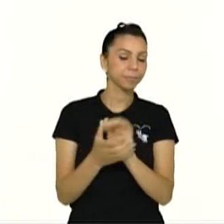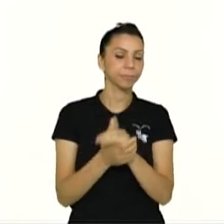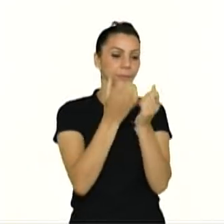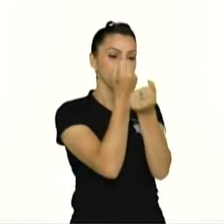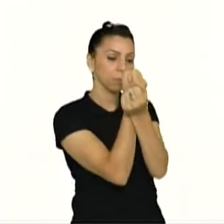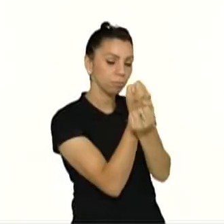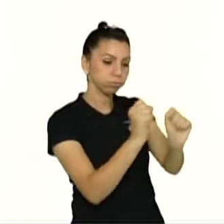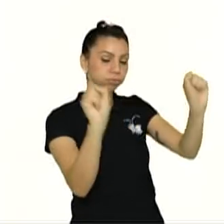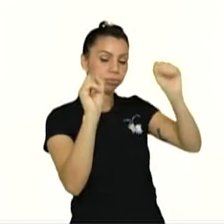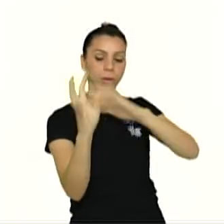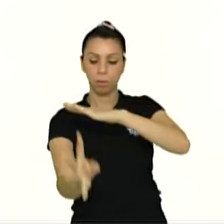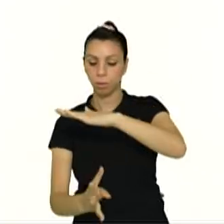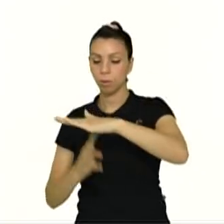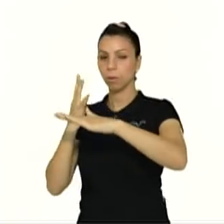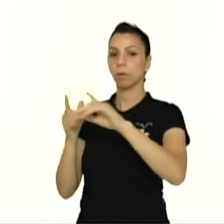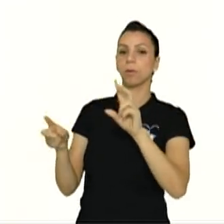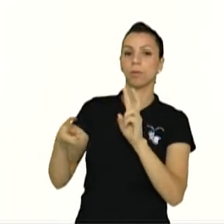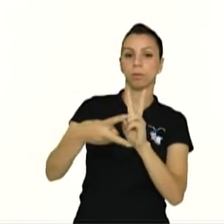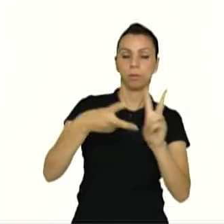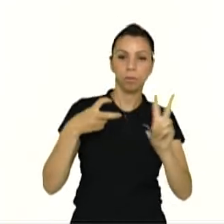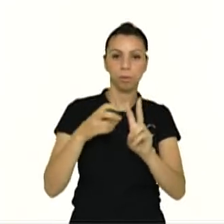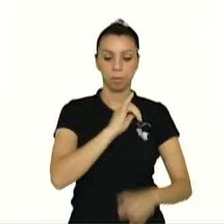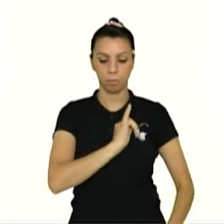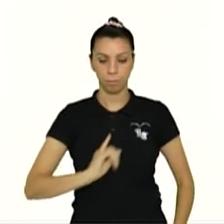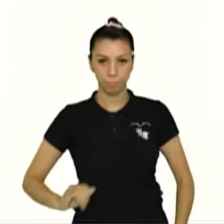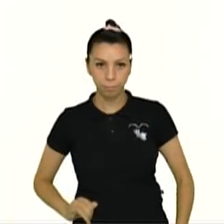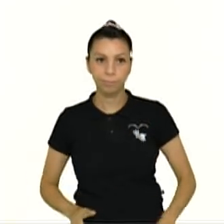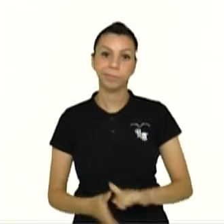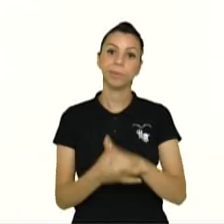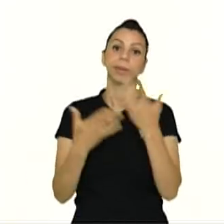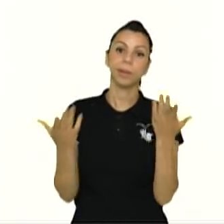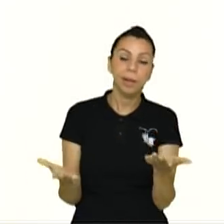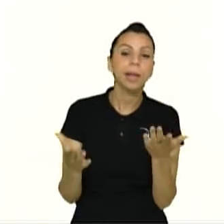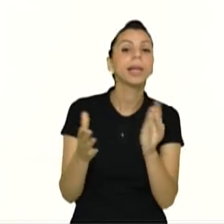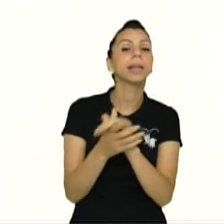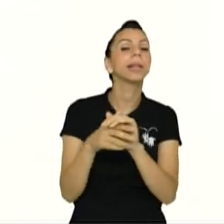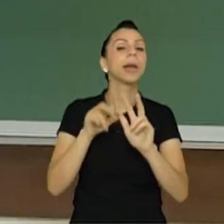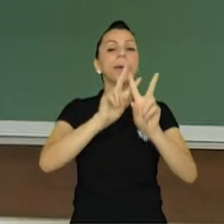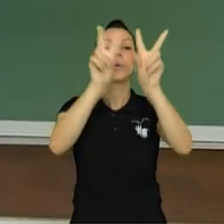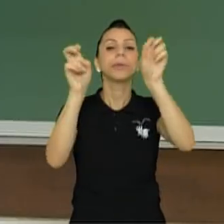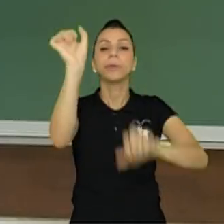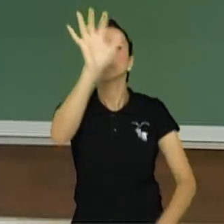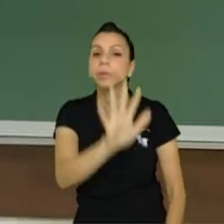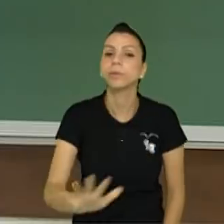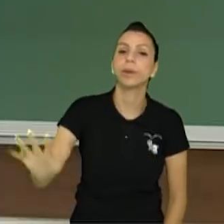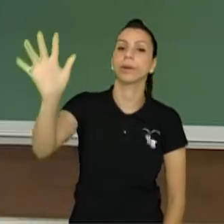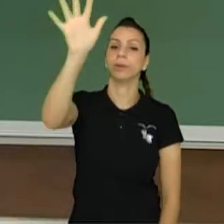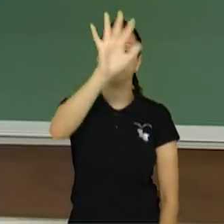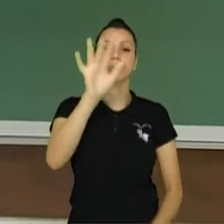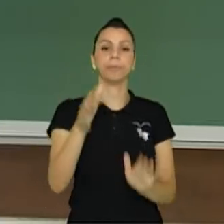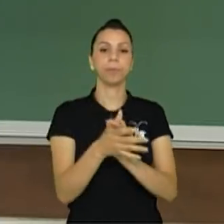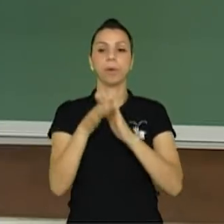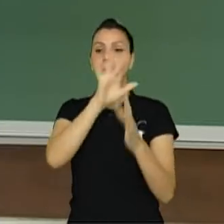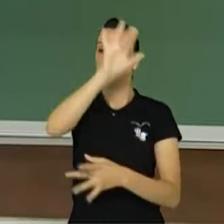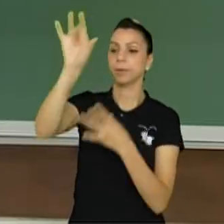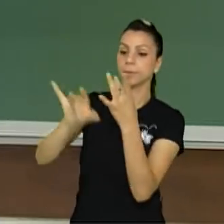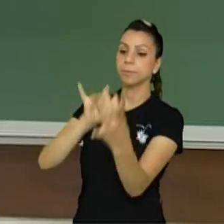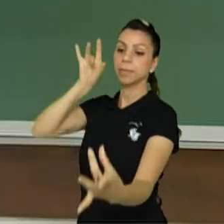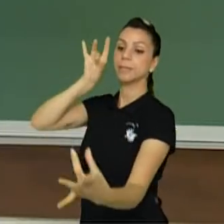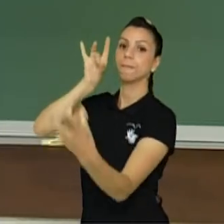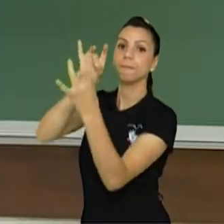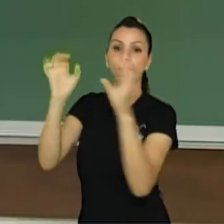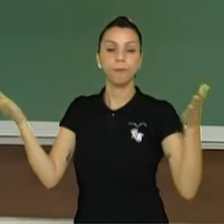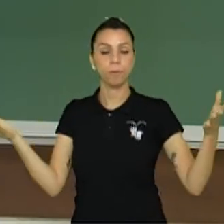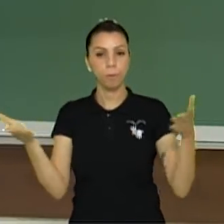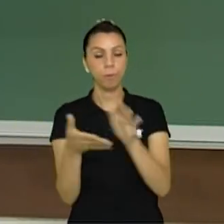Abolição, imigração e indigenismo no Império. Esse que é o nosso tema maior, nosso tema geral e especialmente hoje,